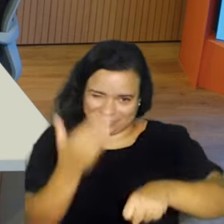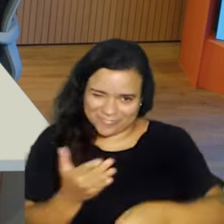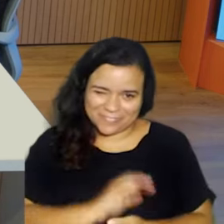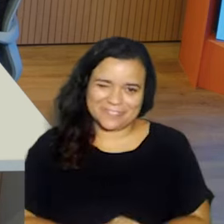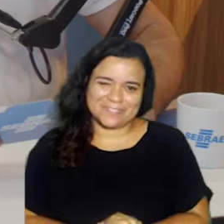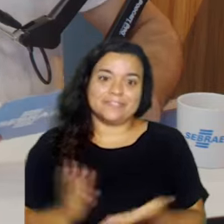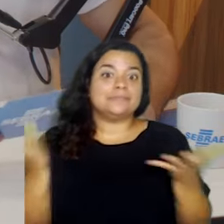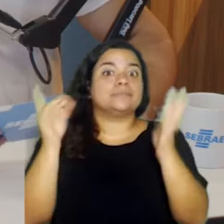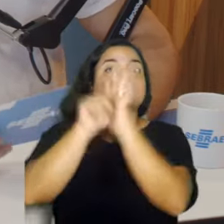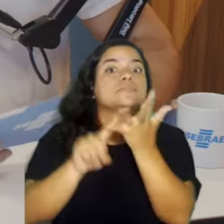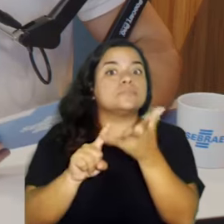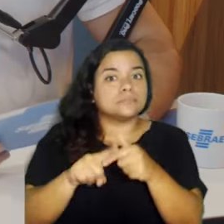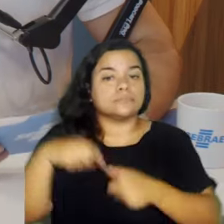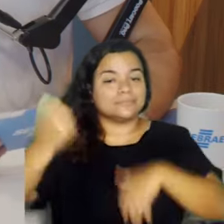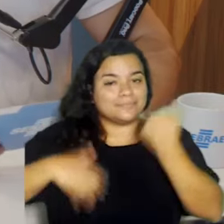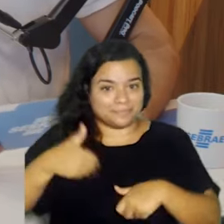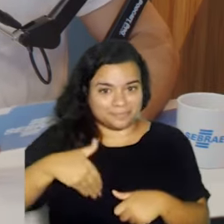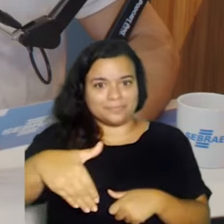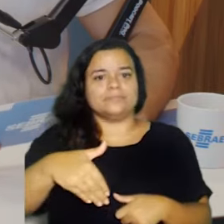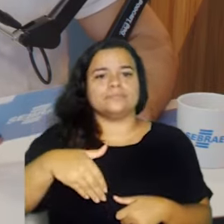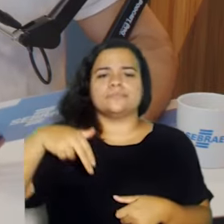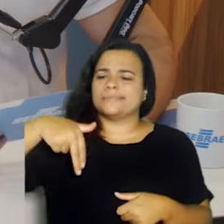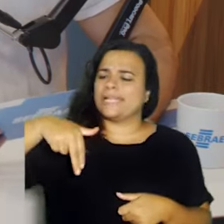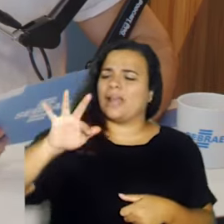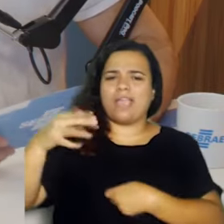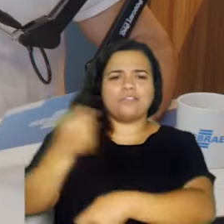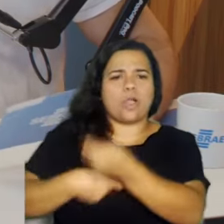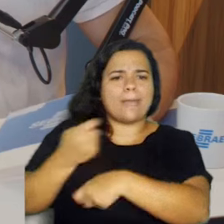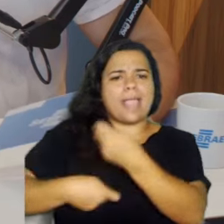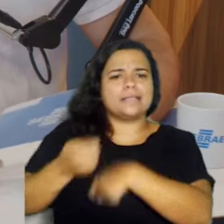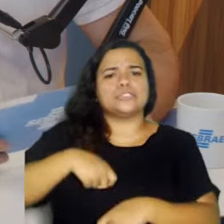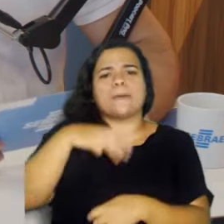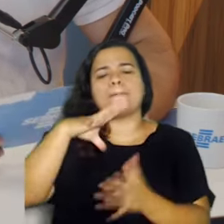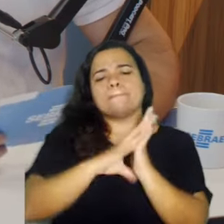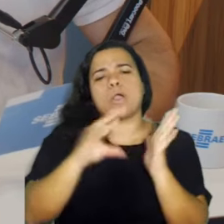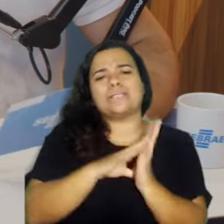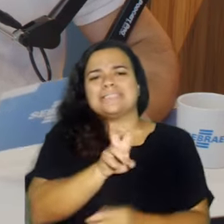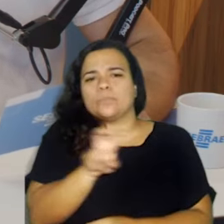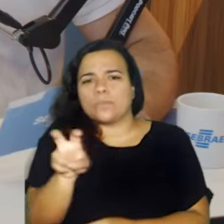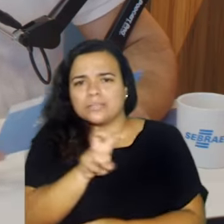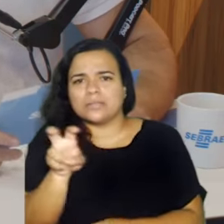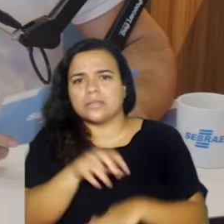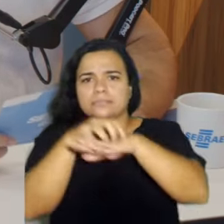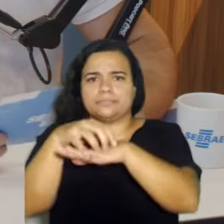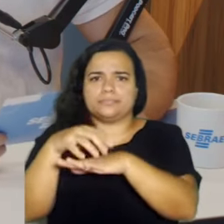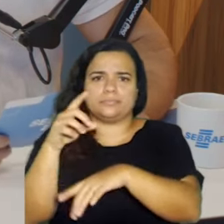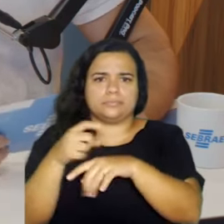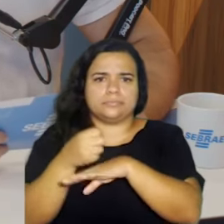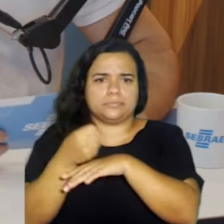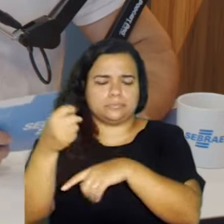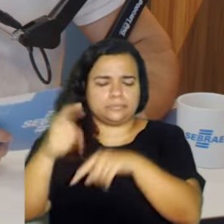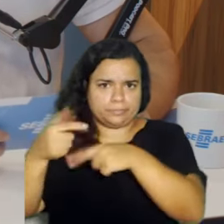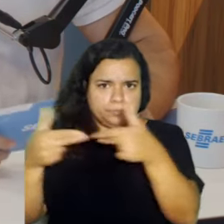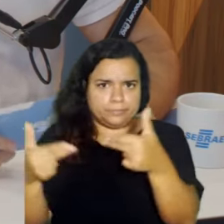obrigado vamos lá nota fiscal de comércio modelo 55 e conhecimento de transporte Vamos iniciar fazendo as perguntas pro Oscar